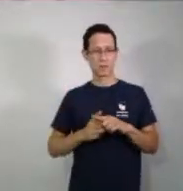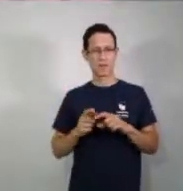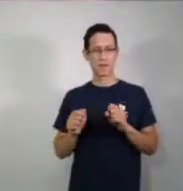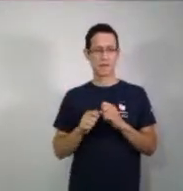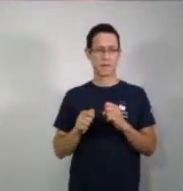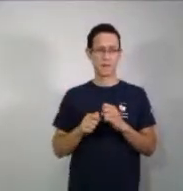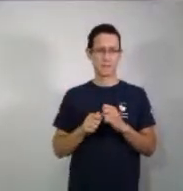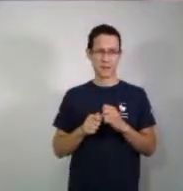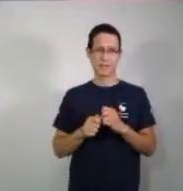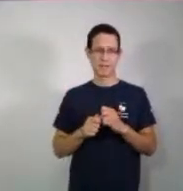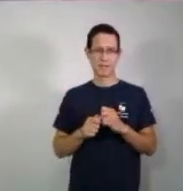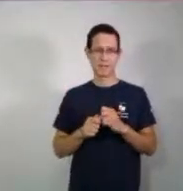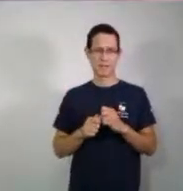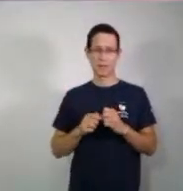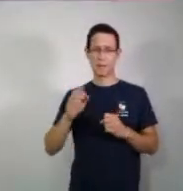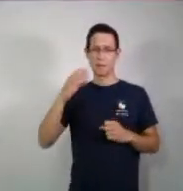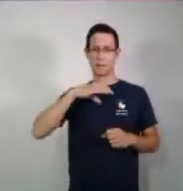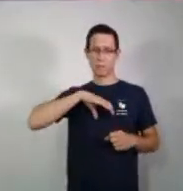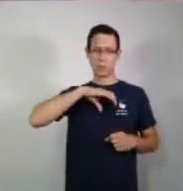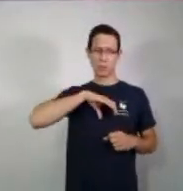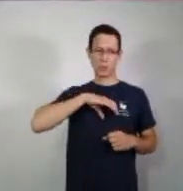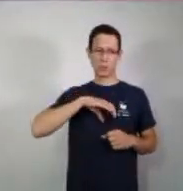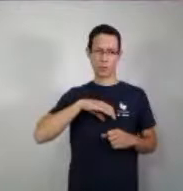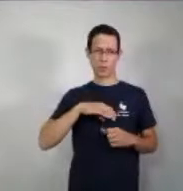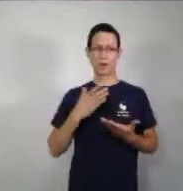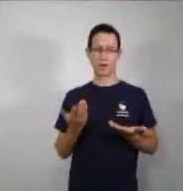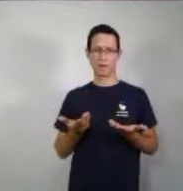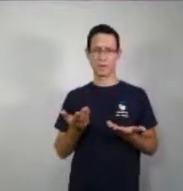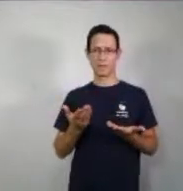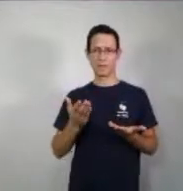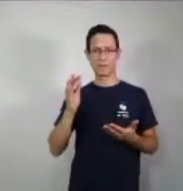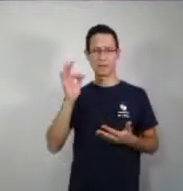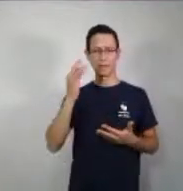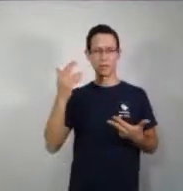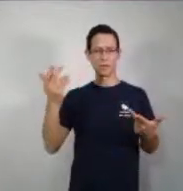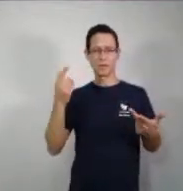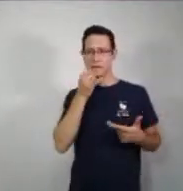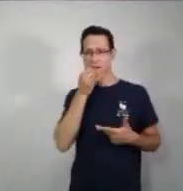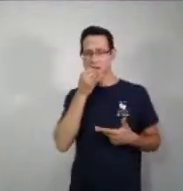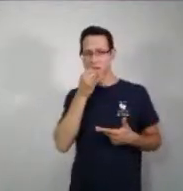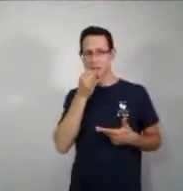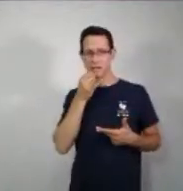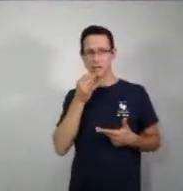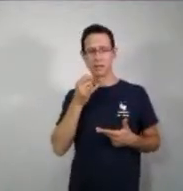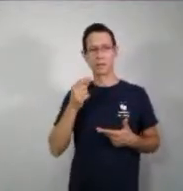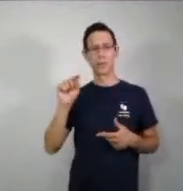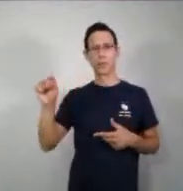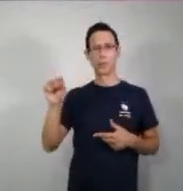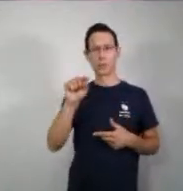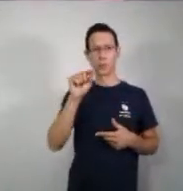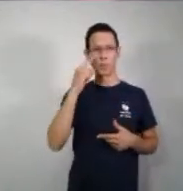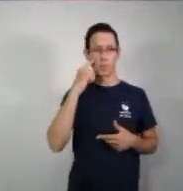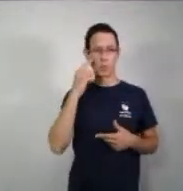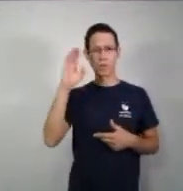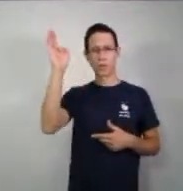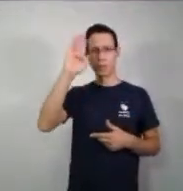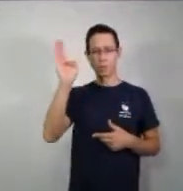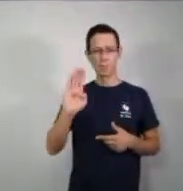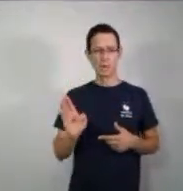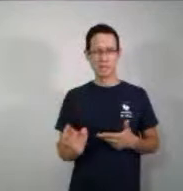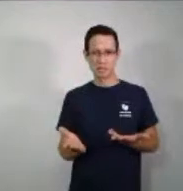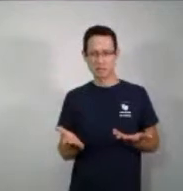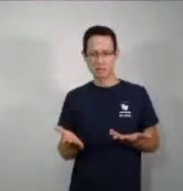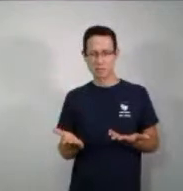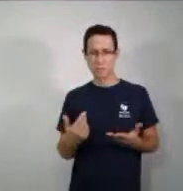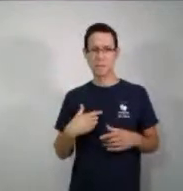falar aprendeu a falar português, fez uma antologia, um diplomata ajudou ele e ele chegou no Brasil. Mas